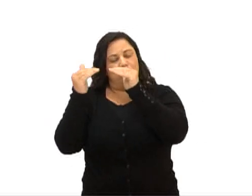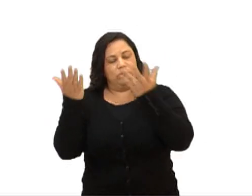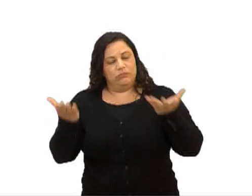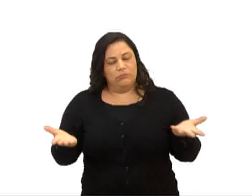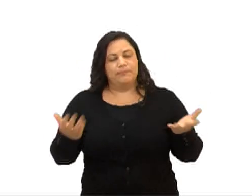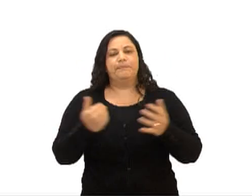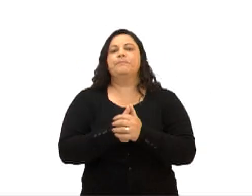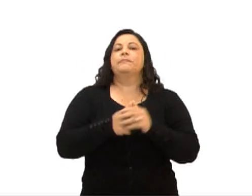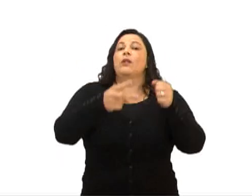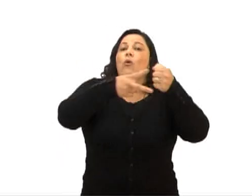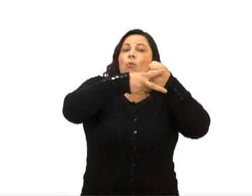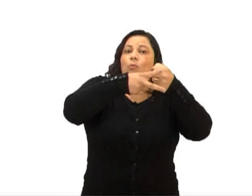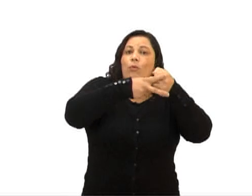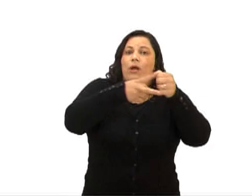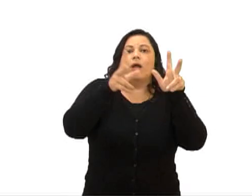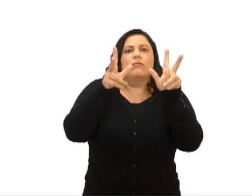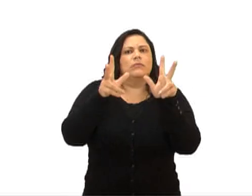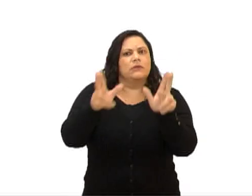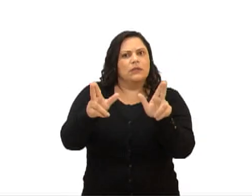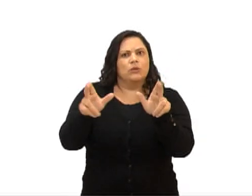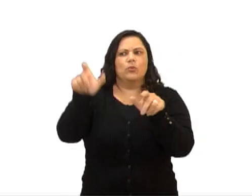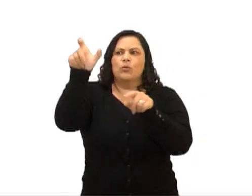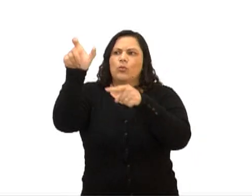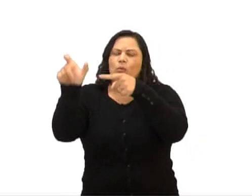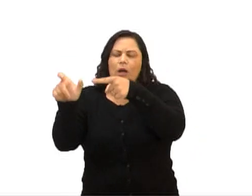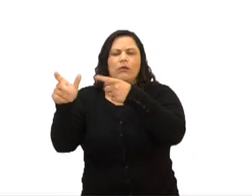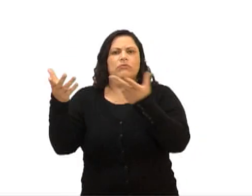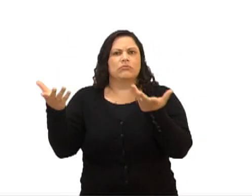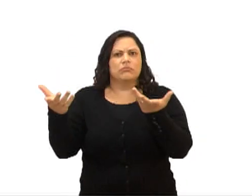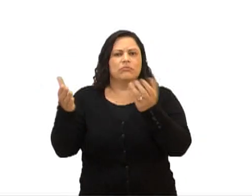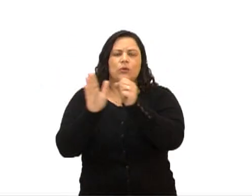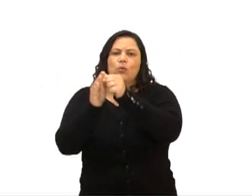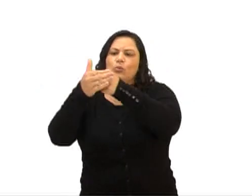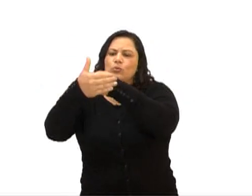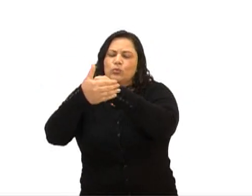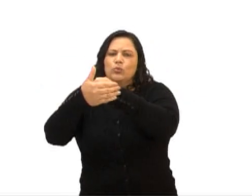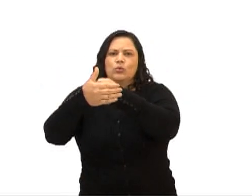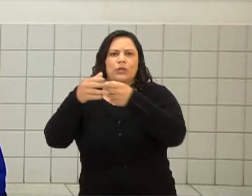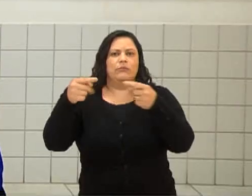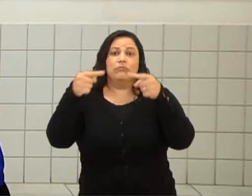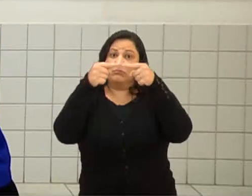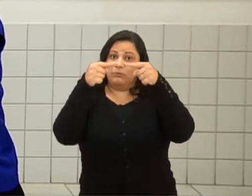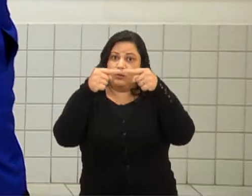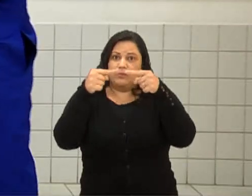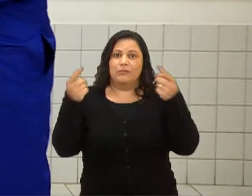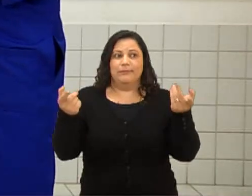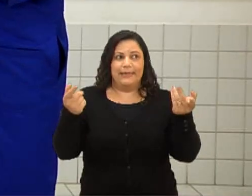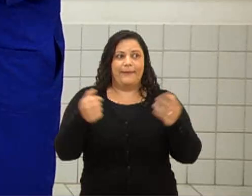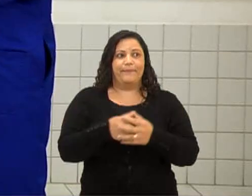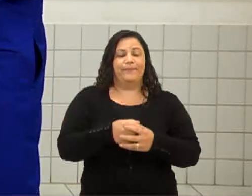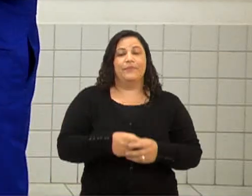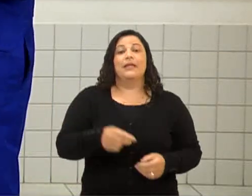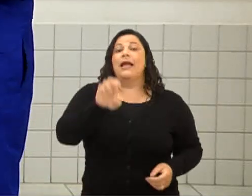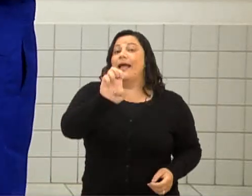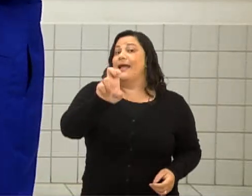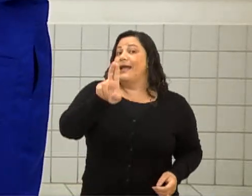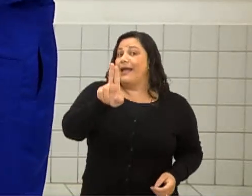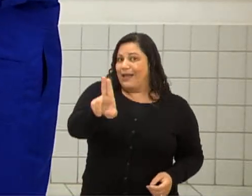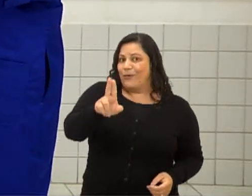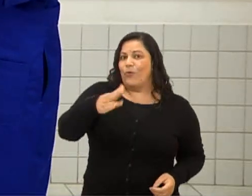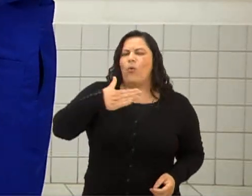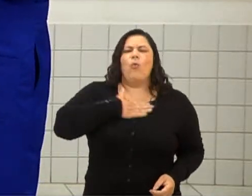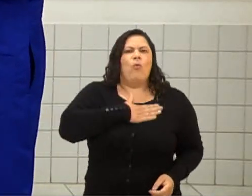sempre na mesma pessoa e número que o seu sujeito. Veja aqui, ó. Eu gosto de estudar a